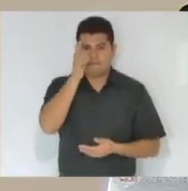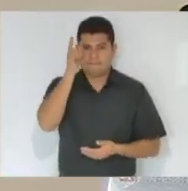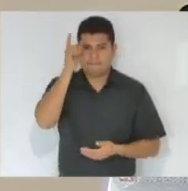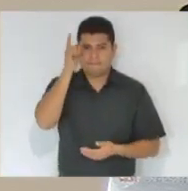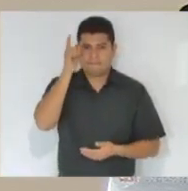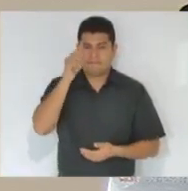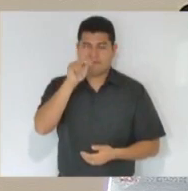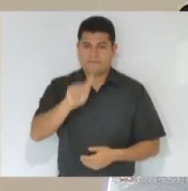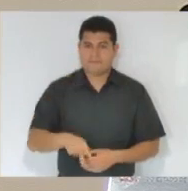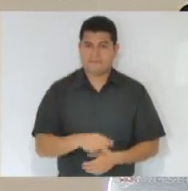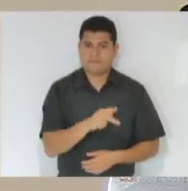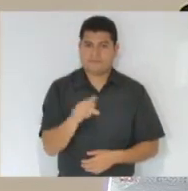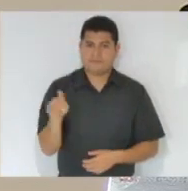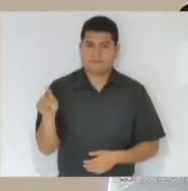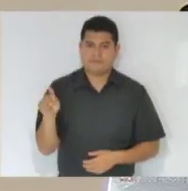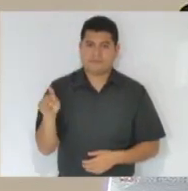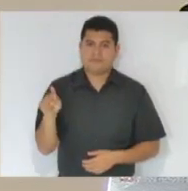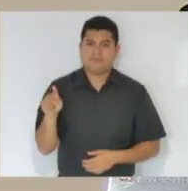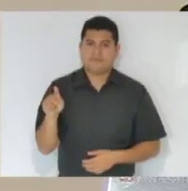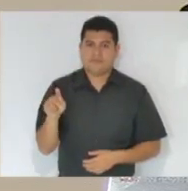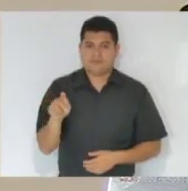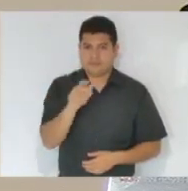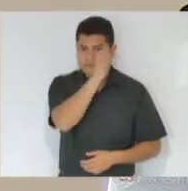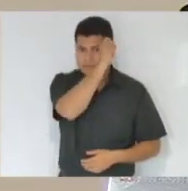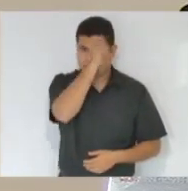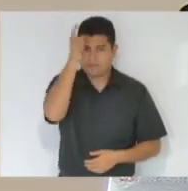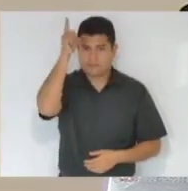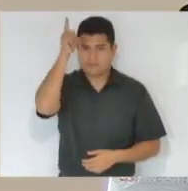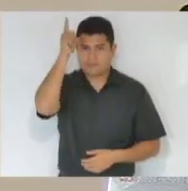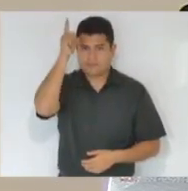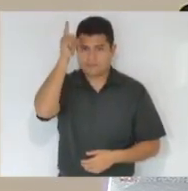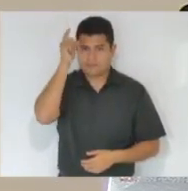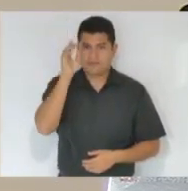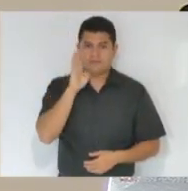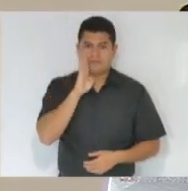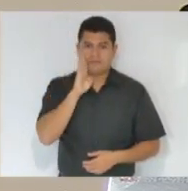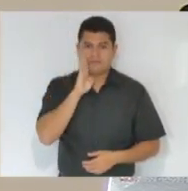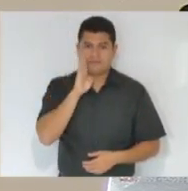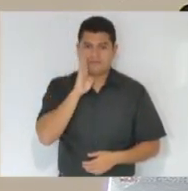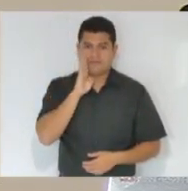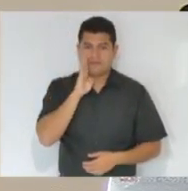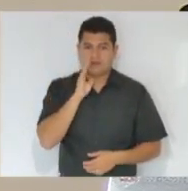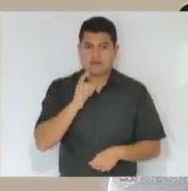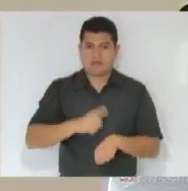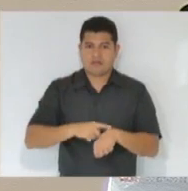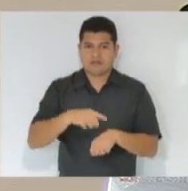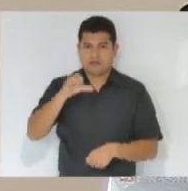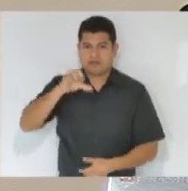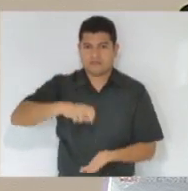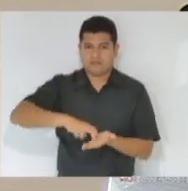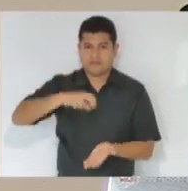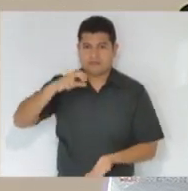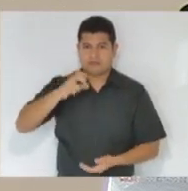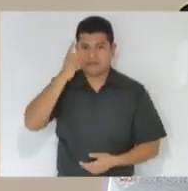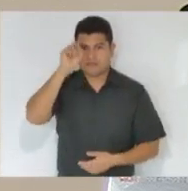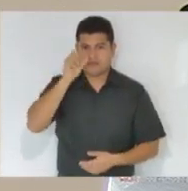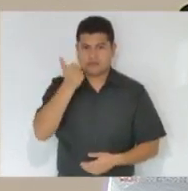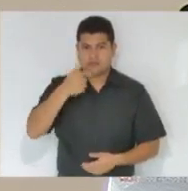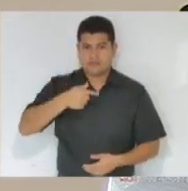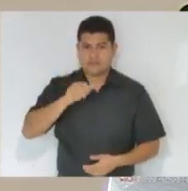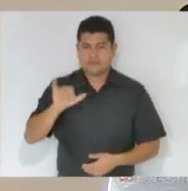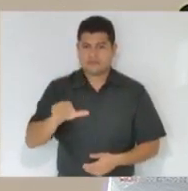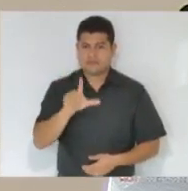Schuster, Padre Pedro Baldissera, Altair Silva e Nilson Berlanda. Às 9 horas do dia 17 do mês de julho do